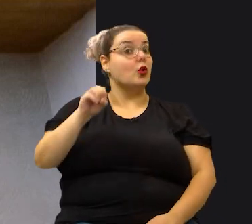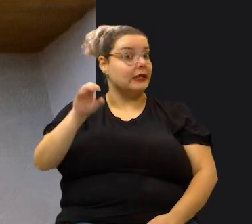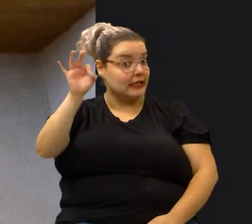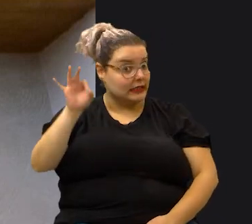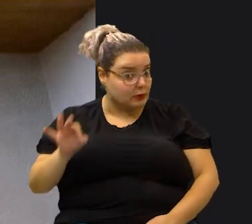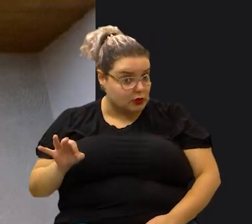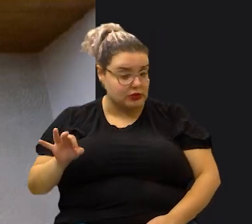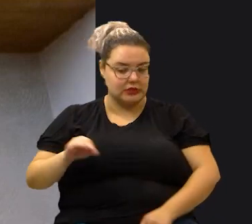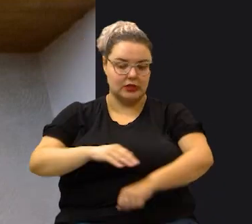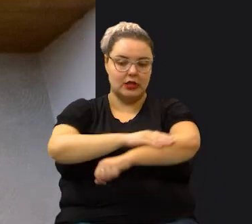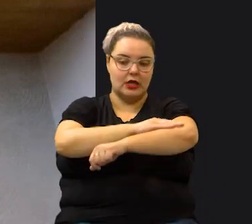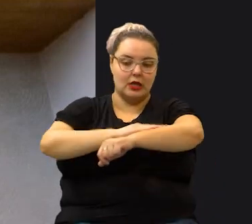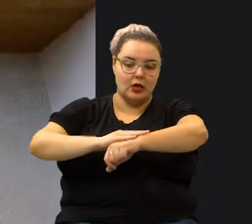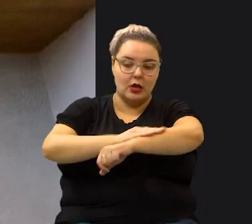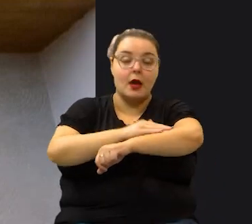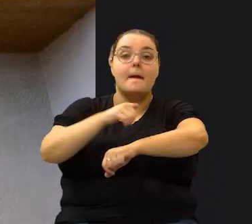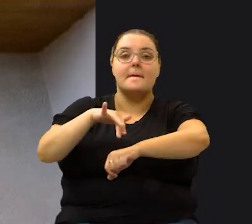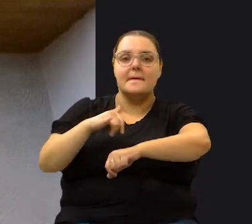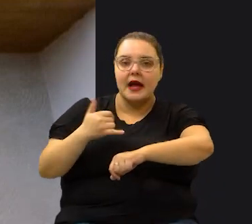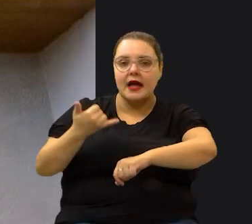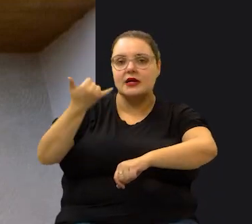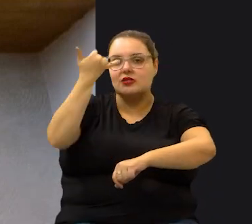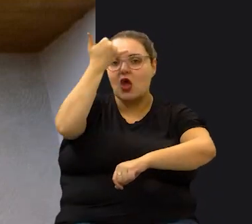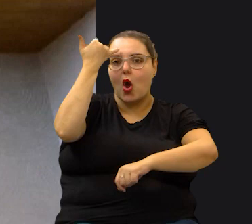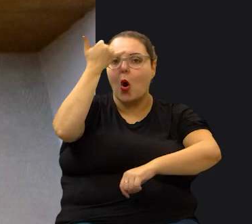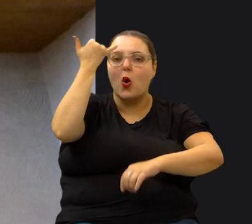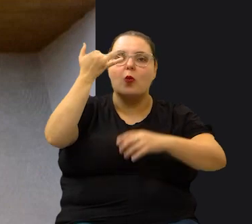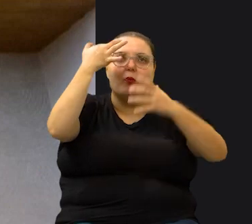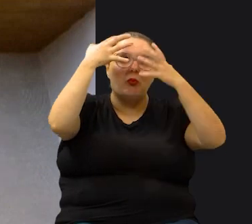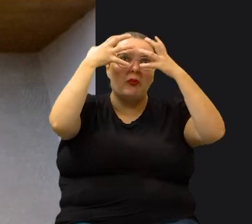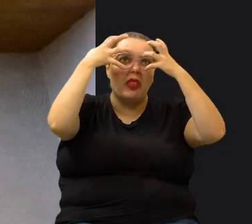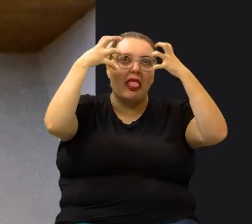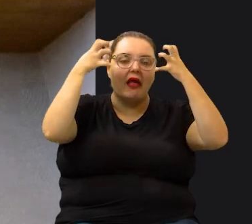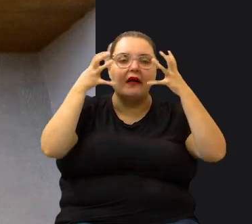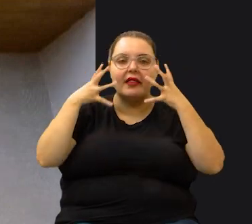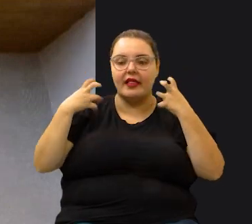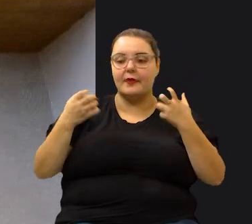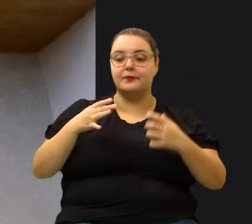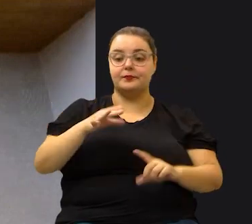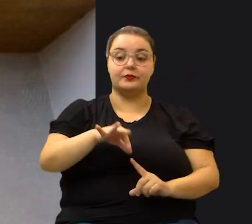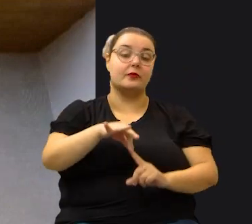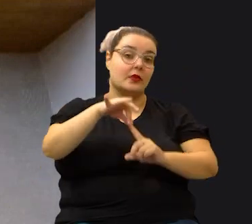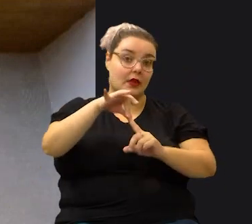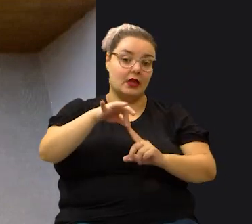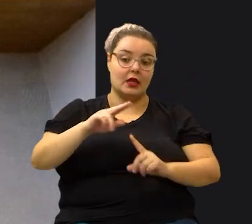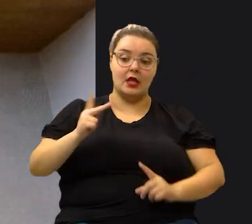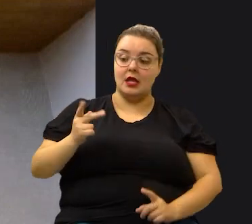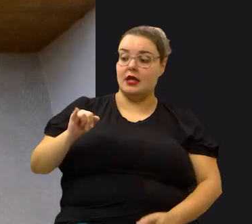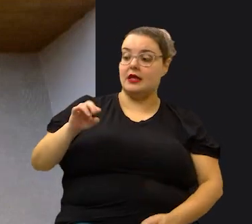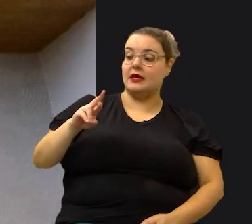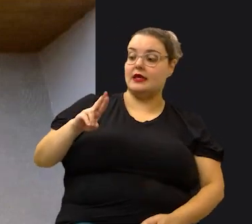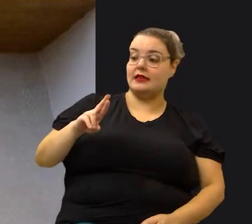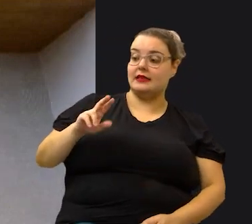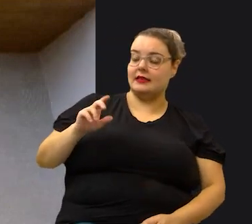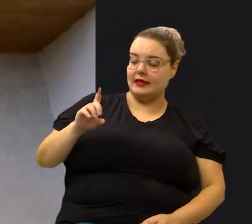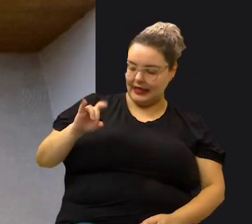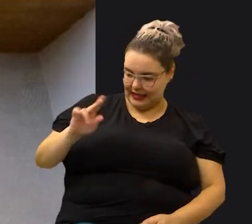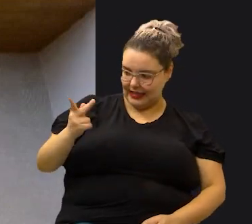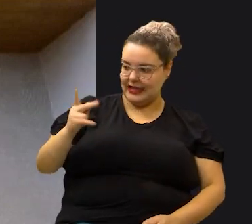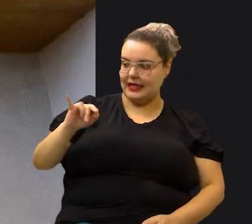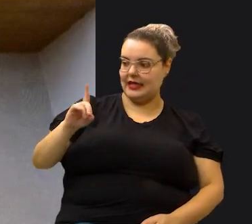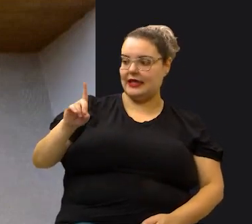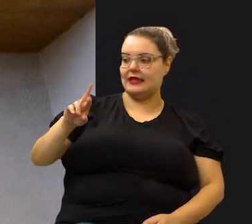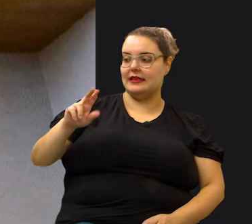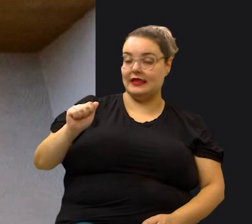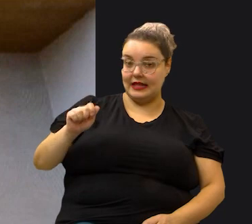têm uma pele tendendo a ser mais oleosa, então normalmente a gente dá preferência para hidratantes livres de óleo, que não tenham óleos,